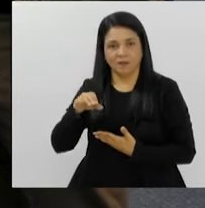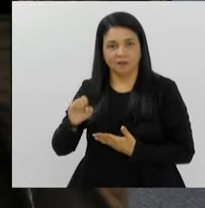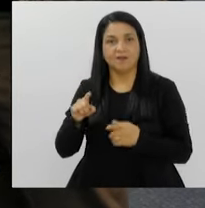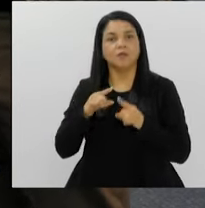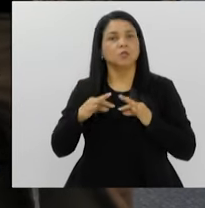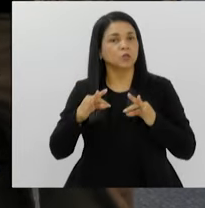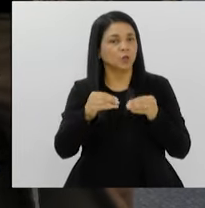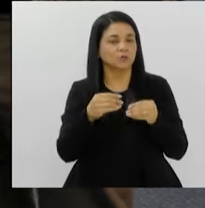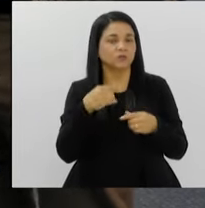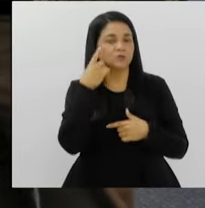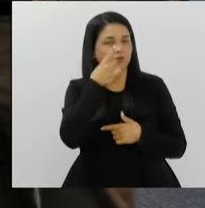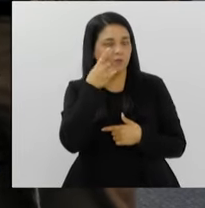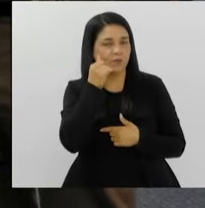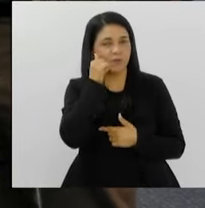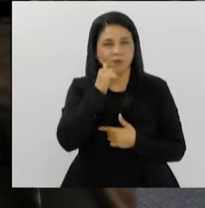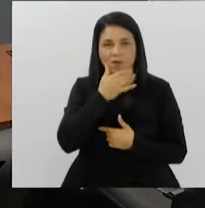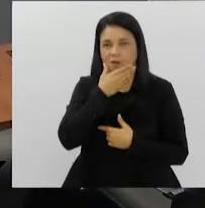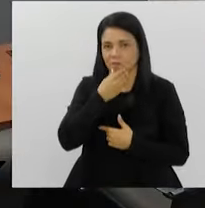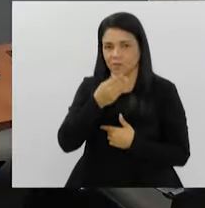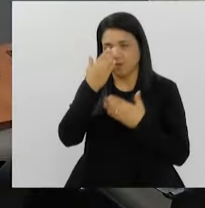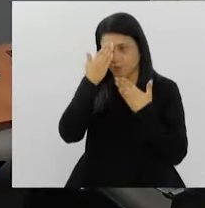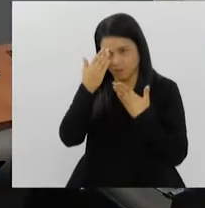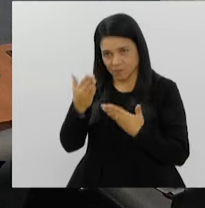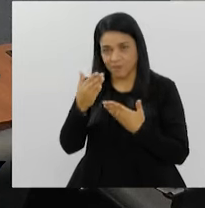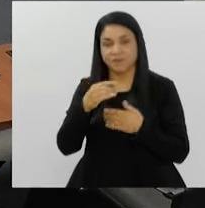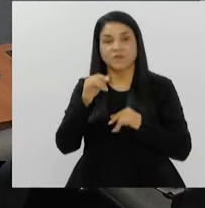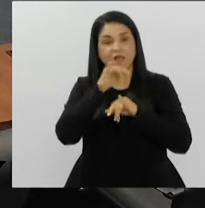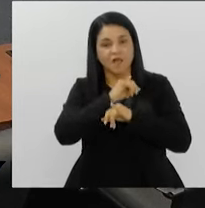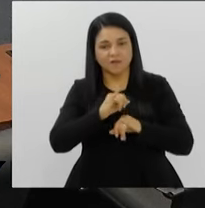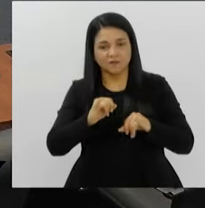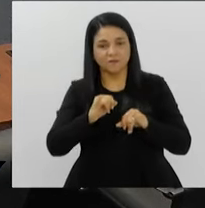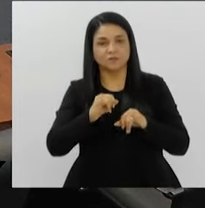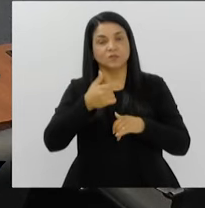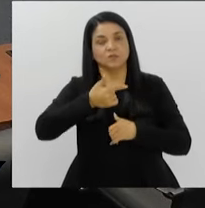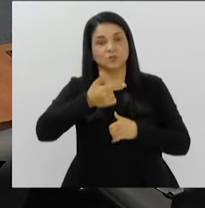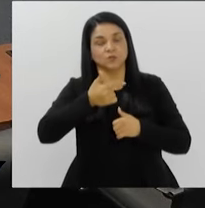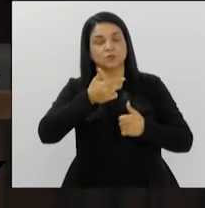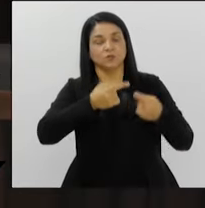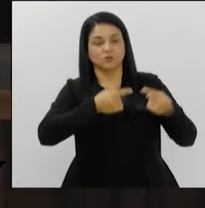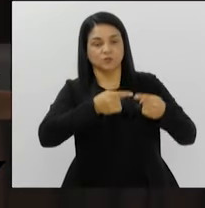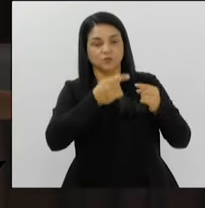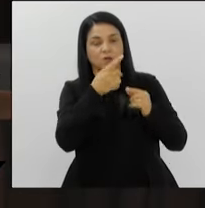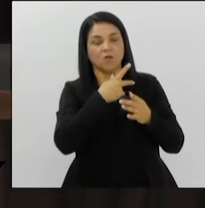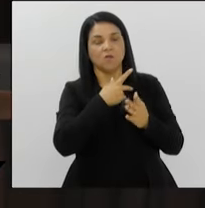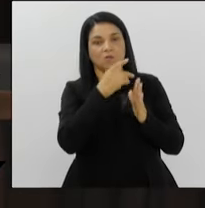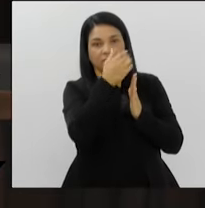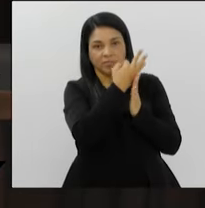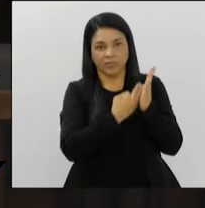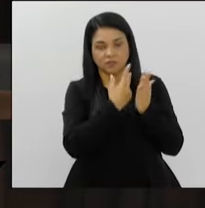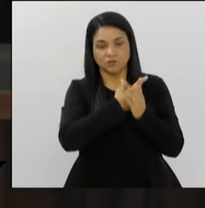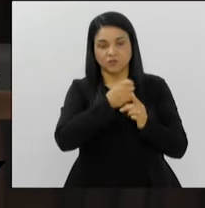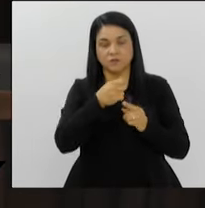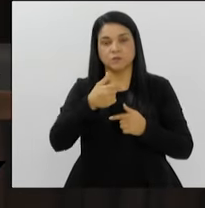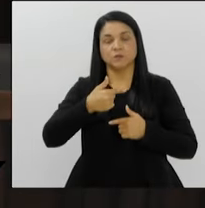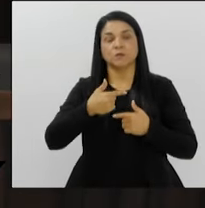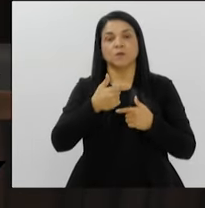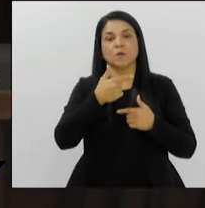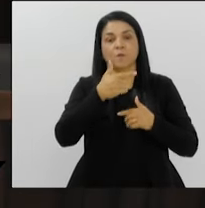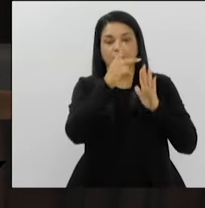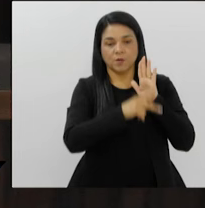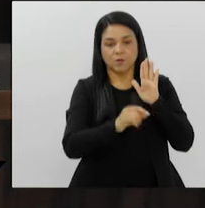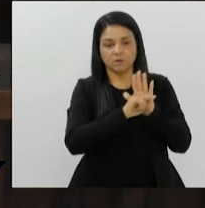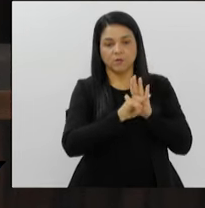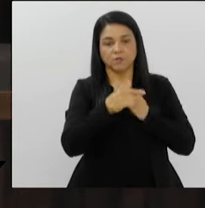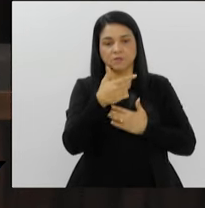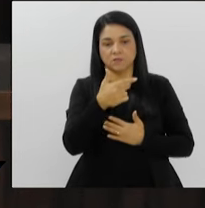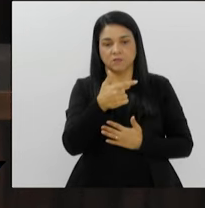deputados e deputadas também. Muito obrigado. Anuncio, em segunda discussão, redação do vencido, projeto de lei número